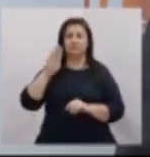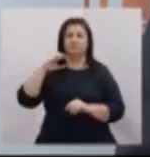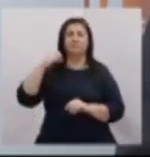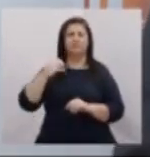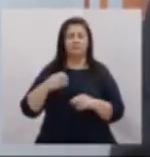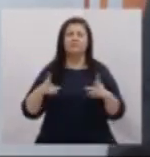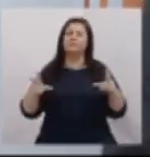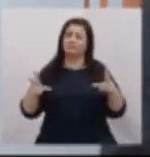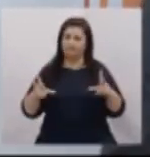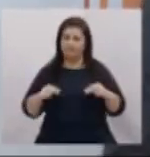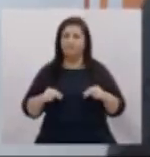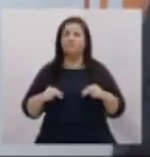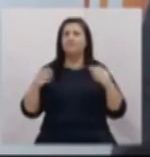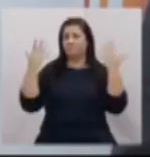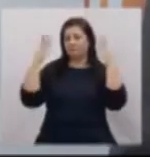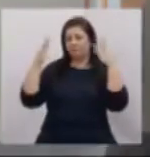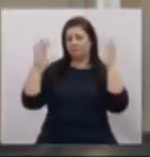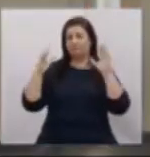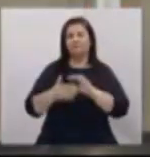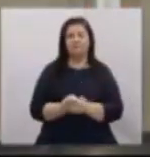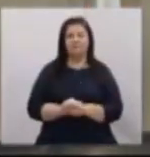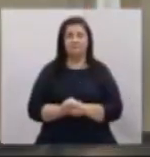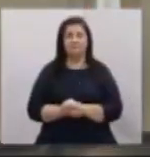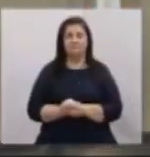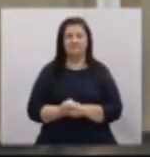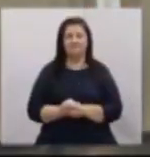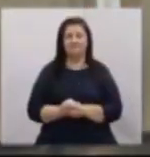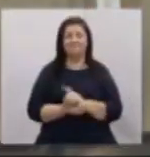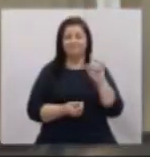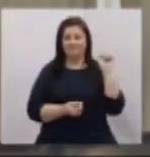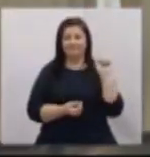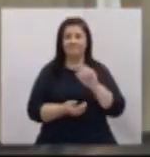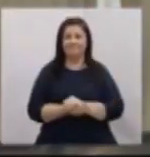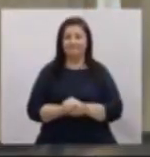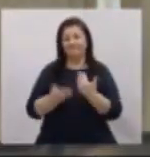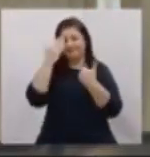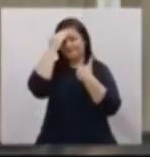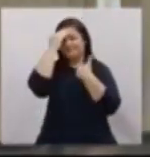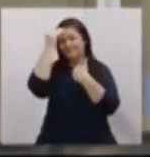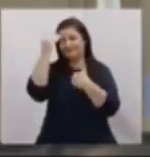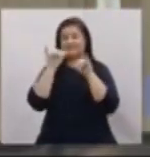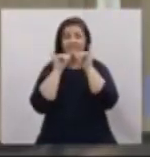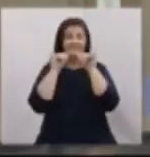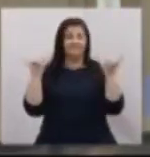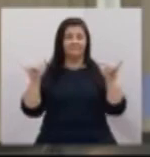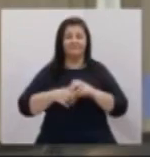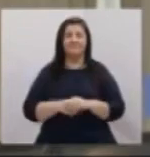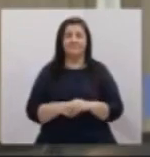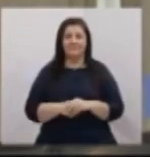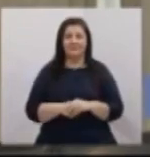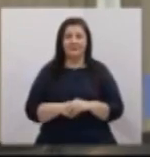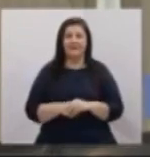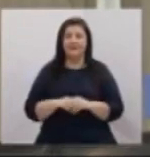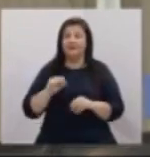essa homenagem como líder religioso. Primeiramente, quero agradecer e dizer a vocês que acho que o propósito